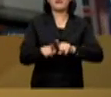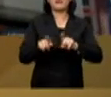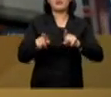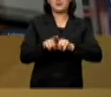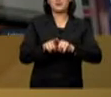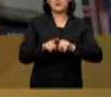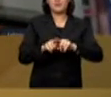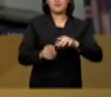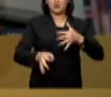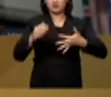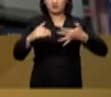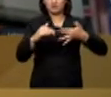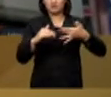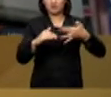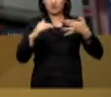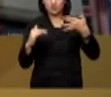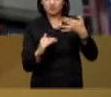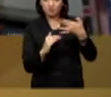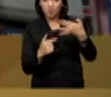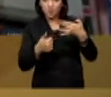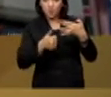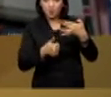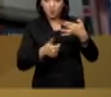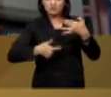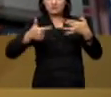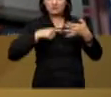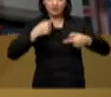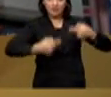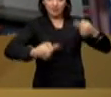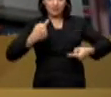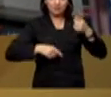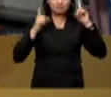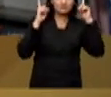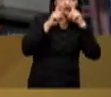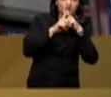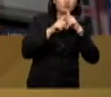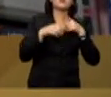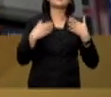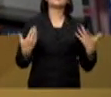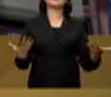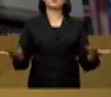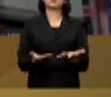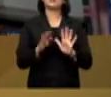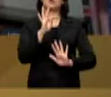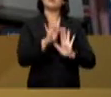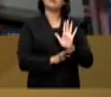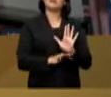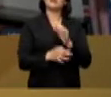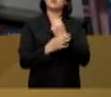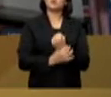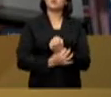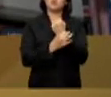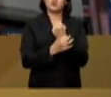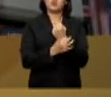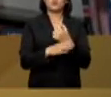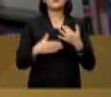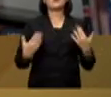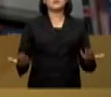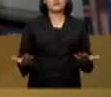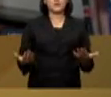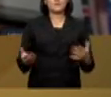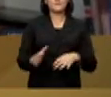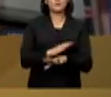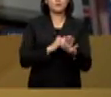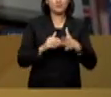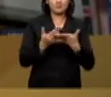inferiores. Digo então, senhor presidente, para fins de registro e de ciência de todas